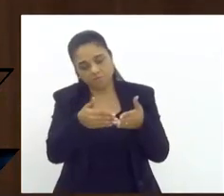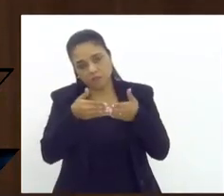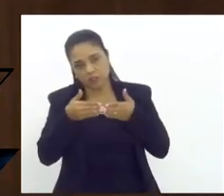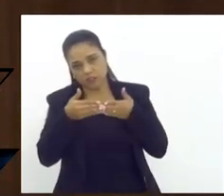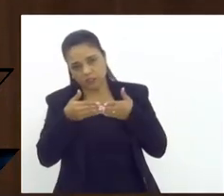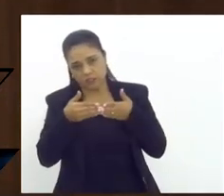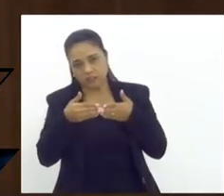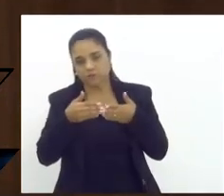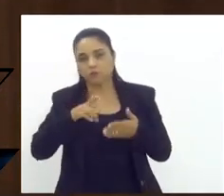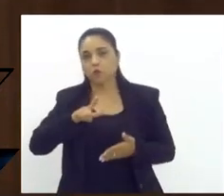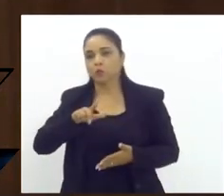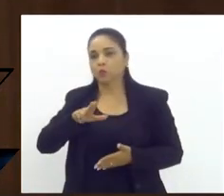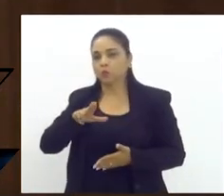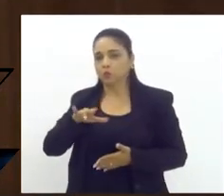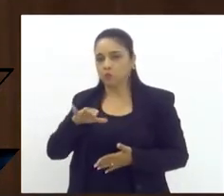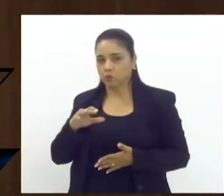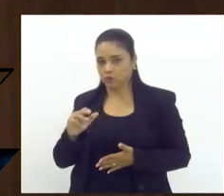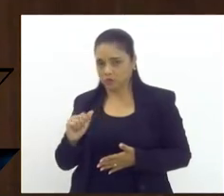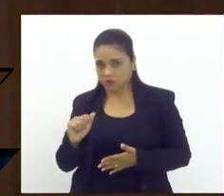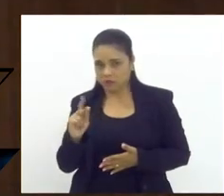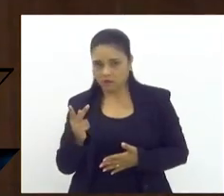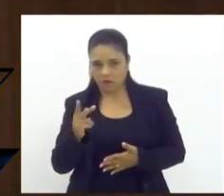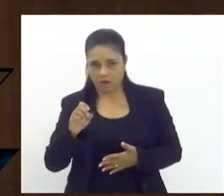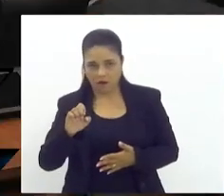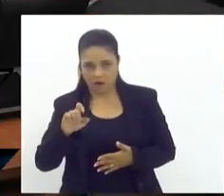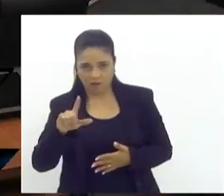por sete dias obrigado